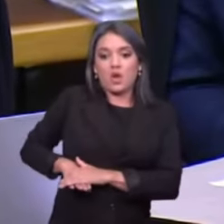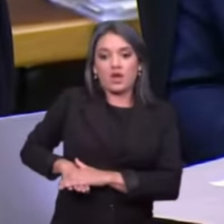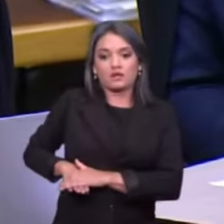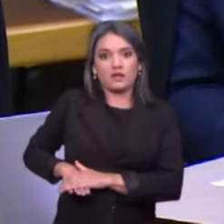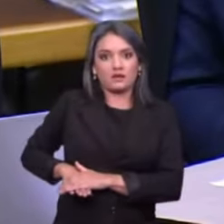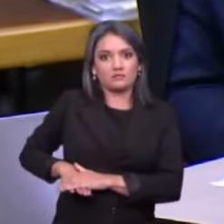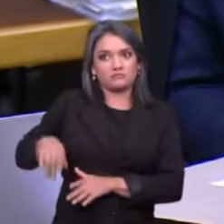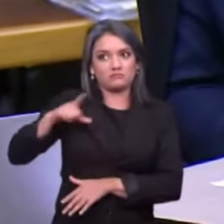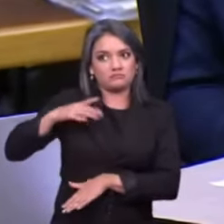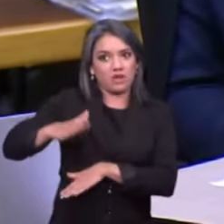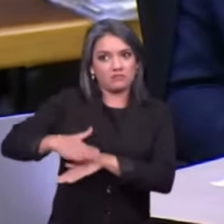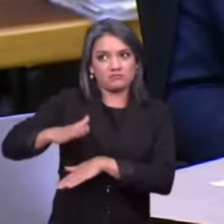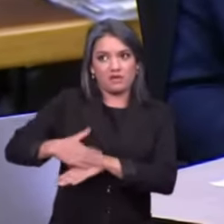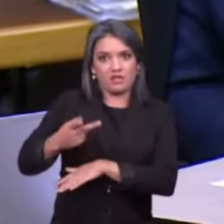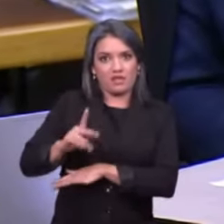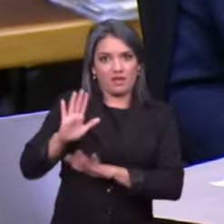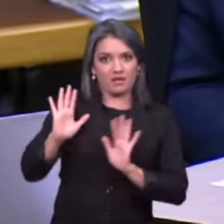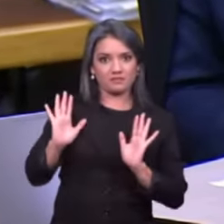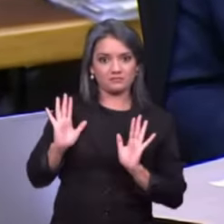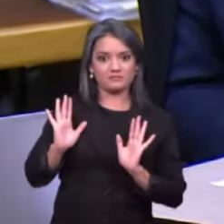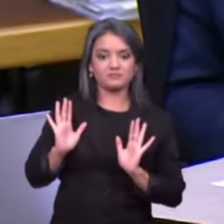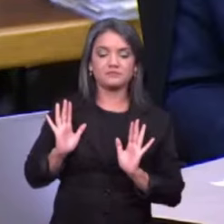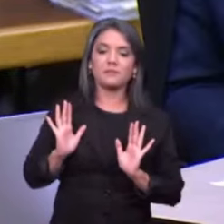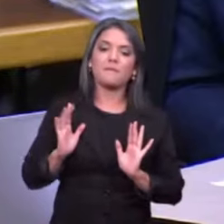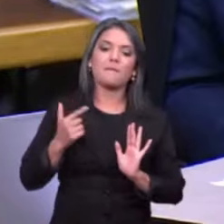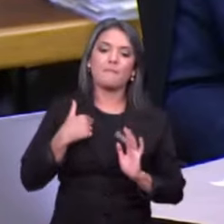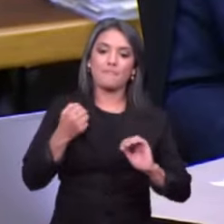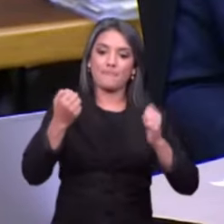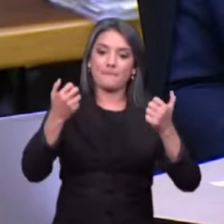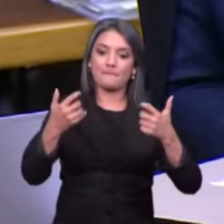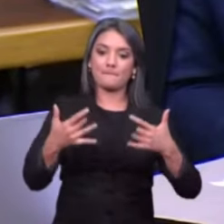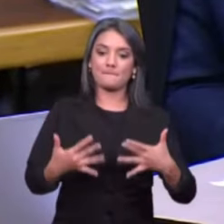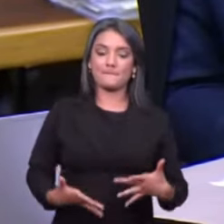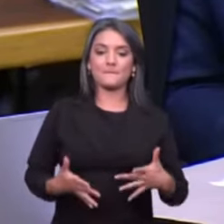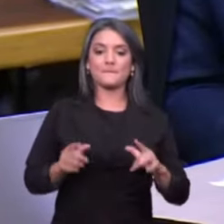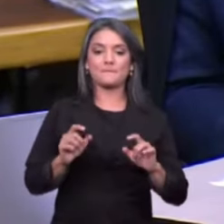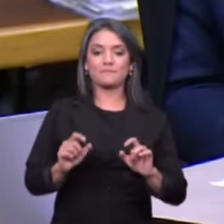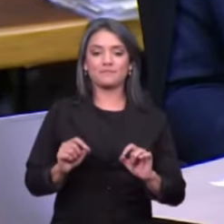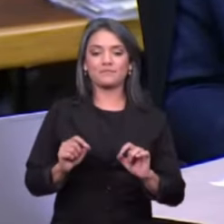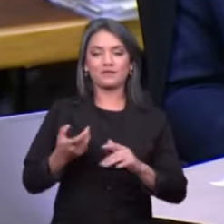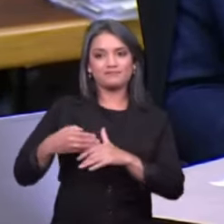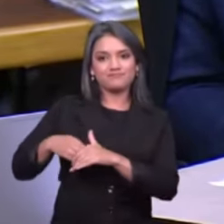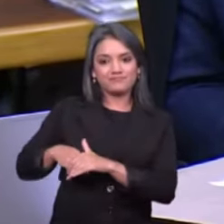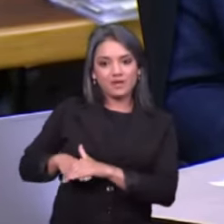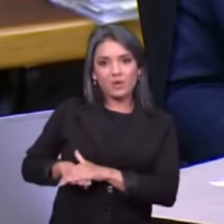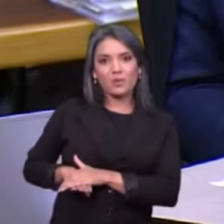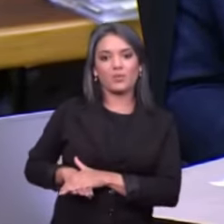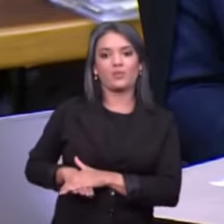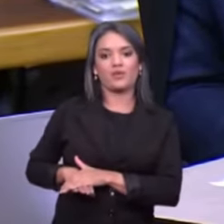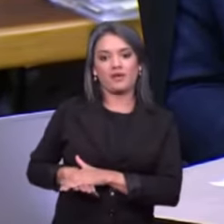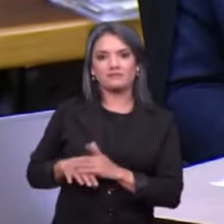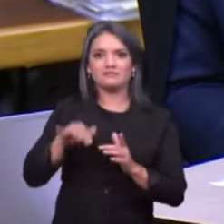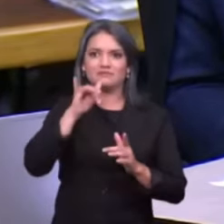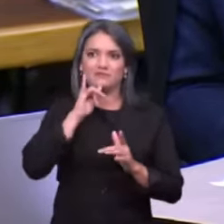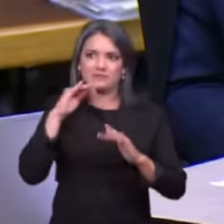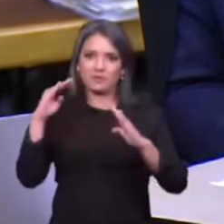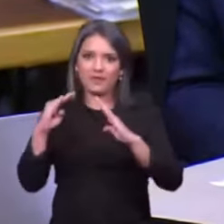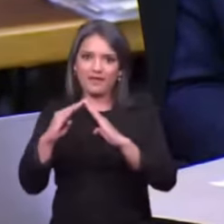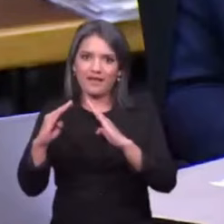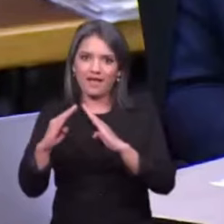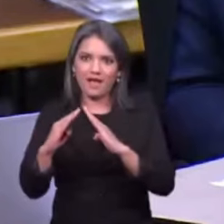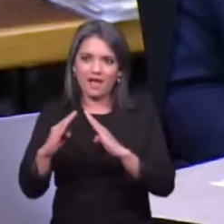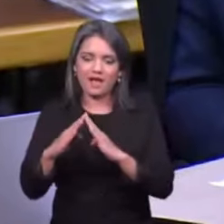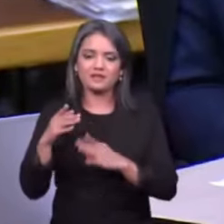depósito para uso próprio. E eu saliento muito isso do depósito e a questão da casa, como disse no início do